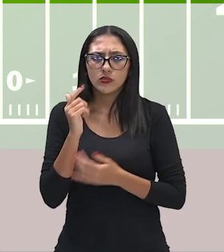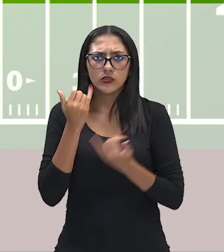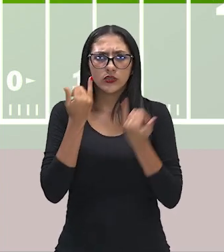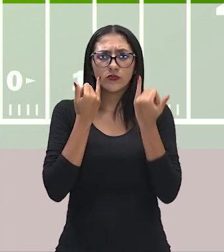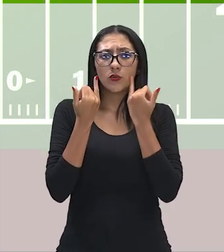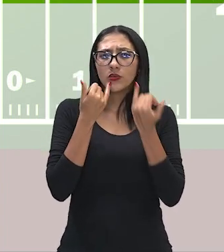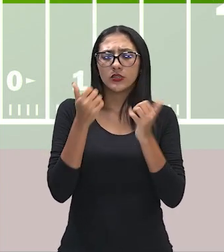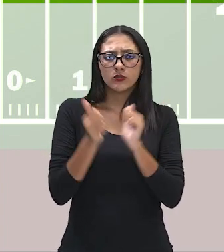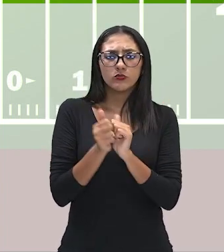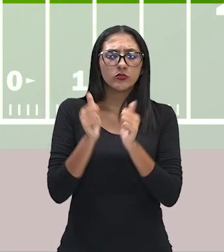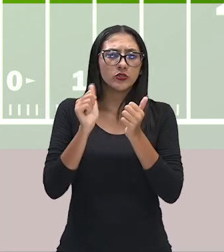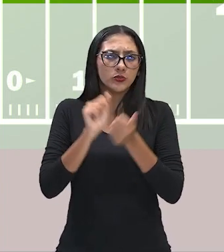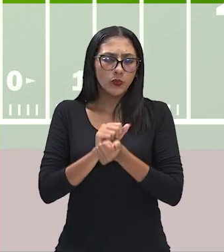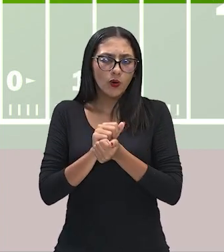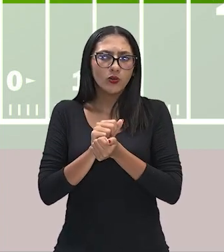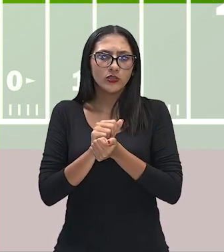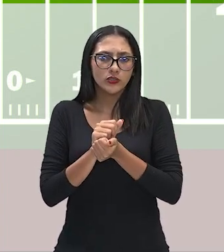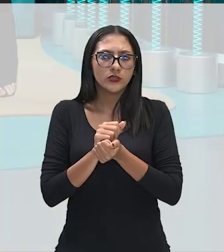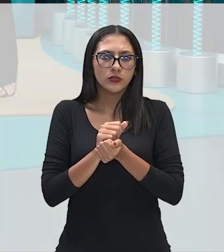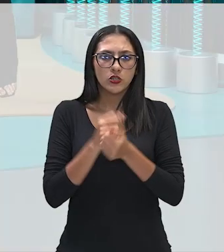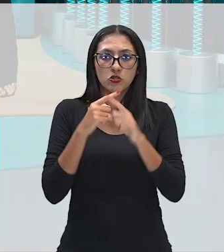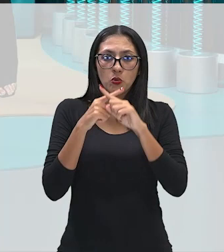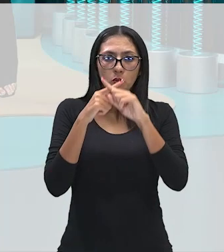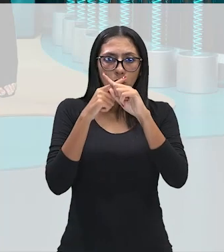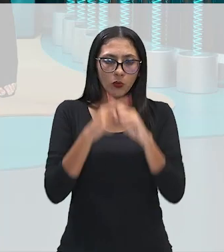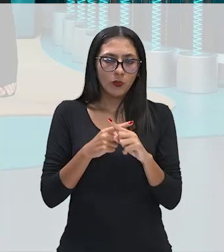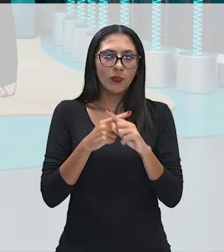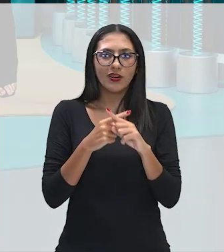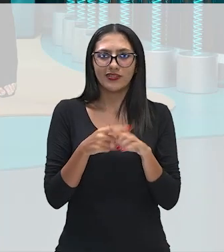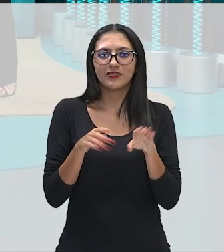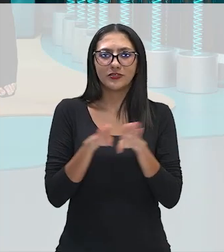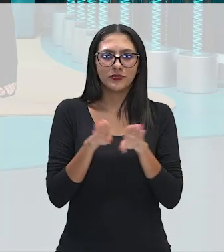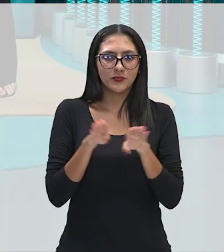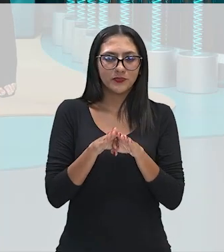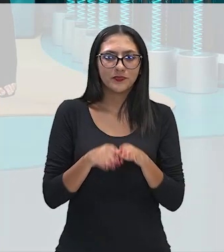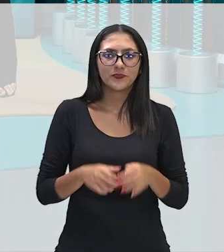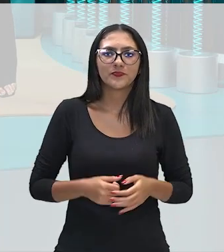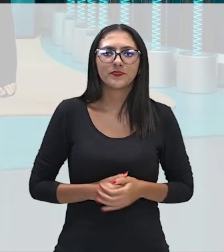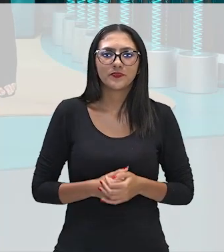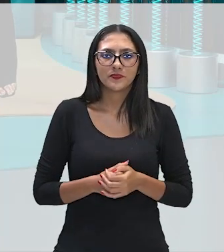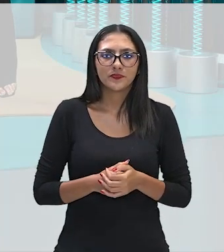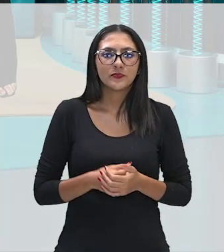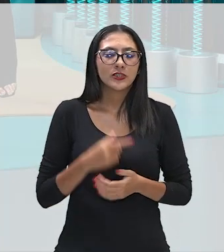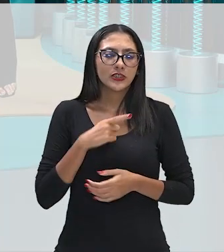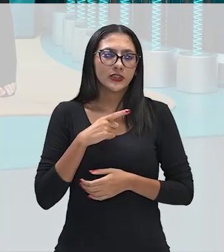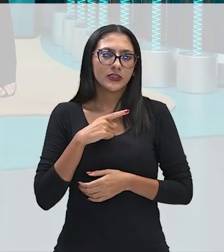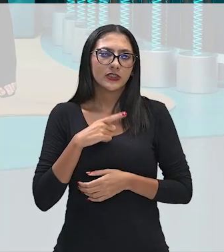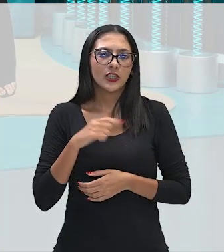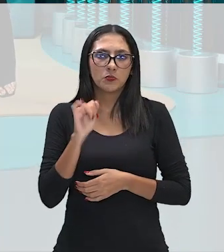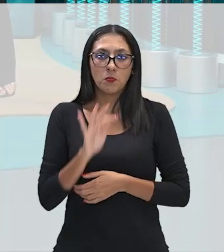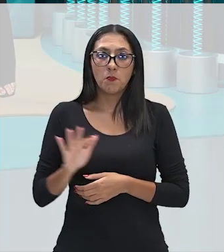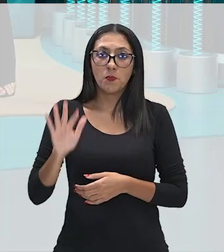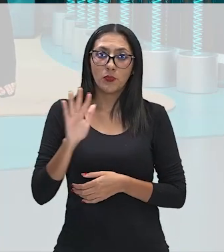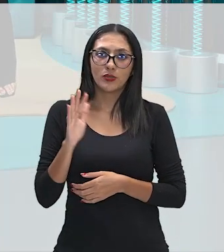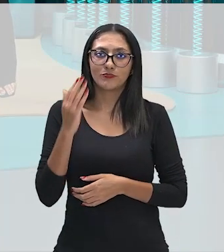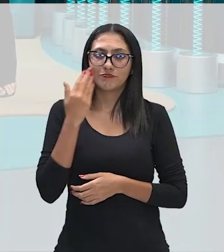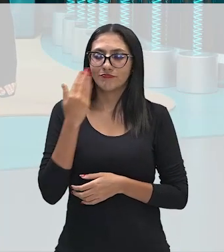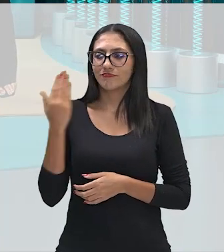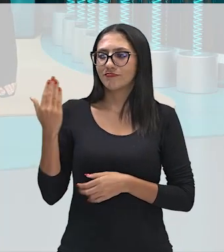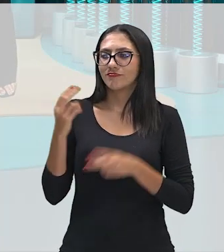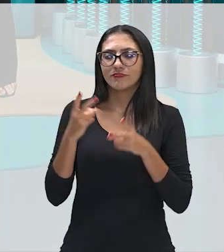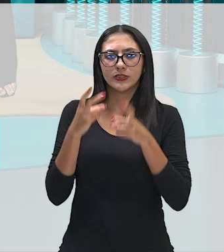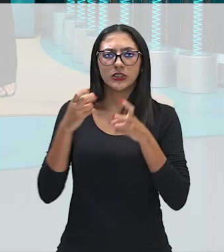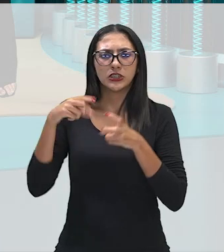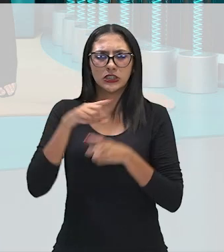nosso esporte de combate, que vocês vão observar agora, né, que está retratado através dessa imagem, que é,